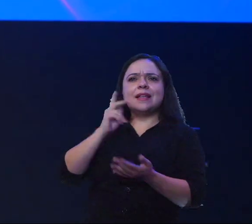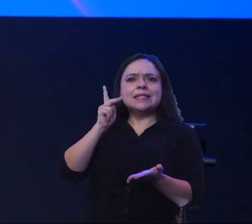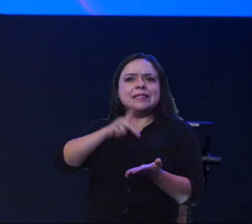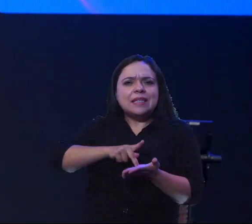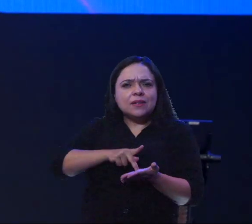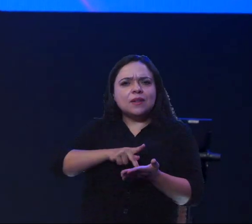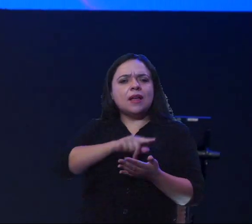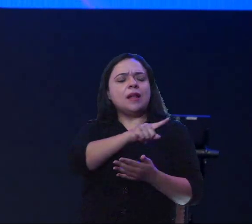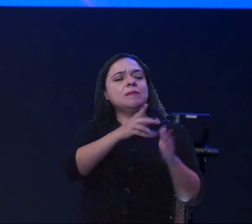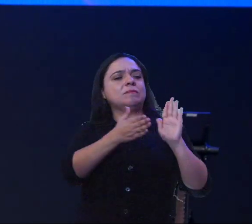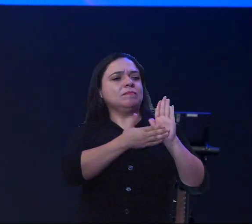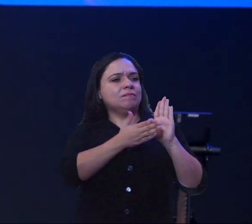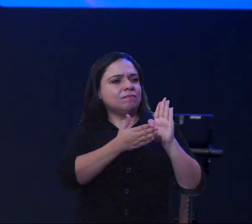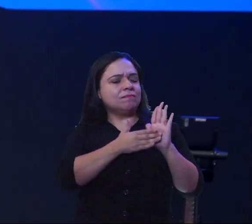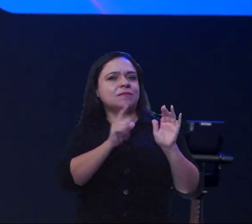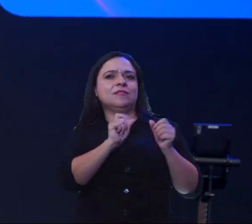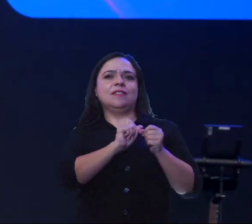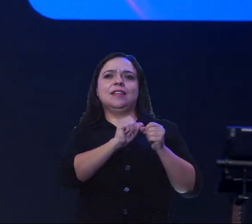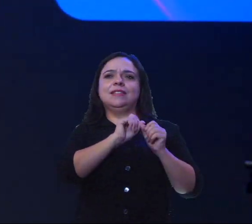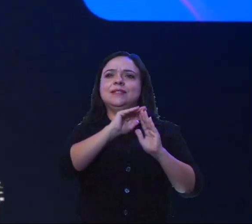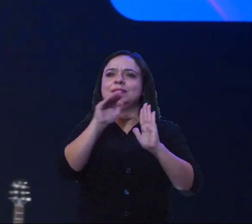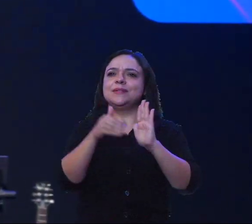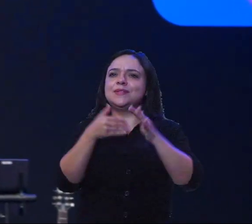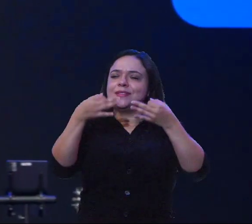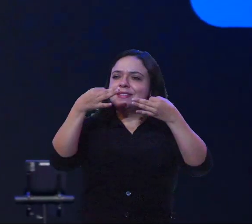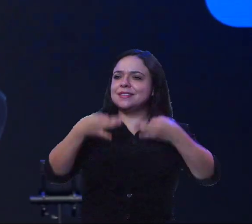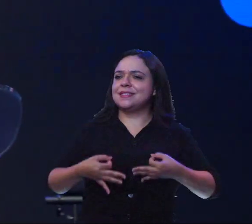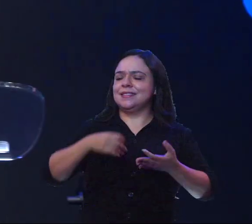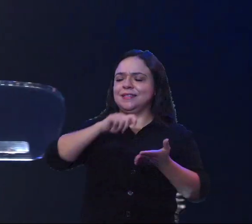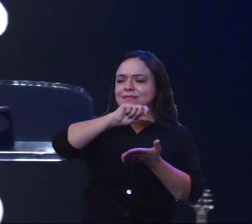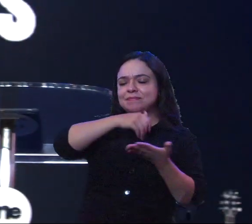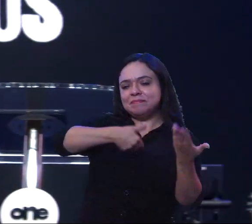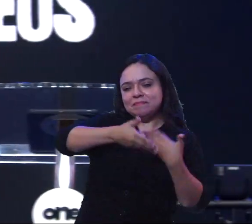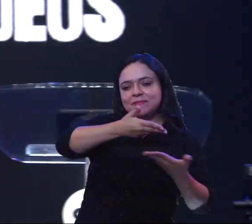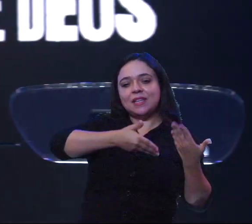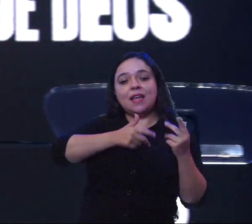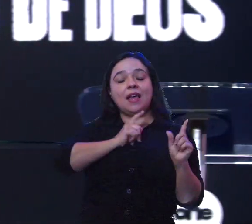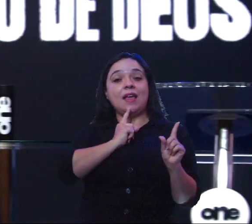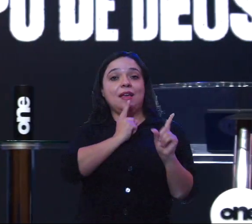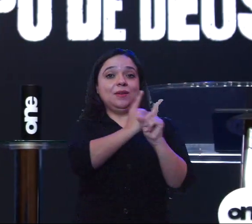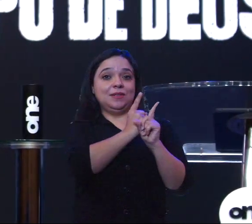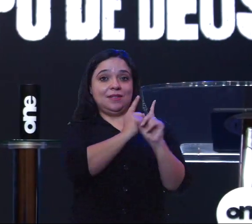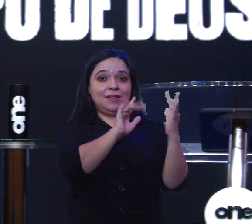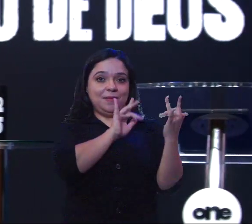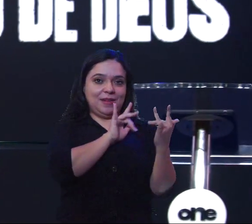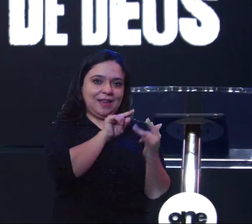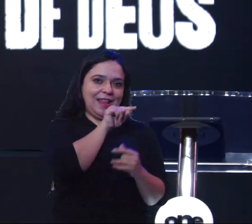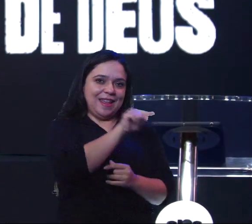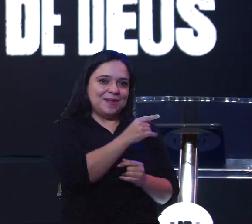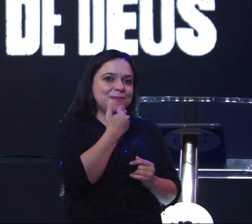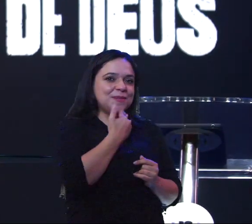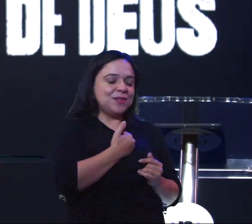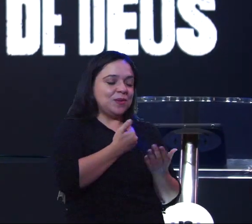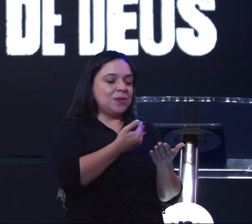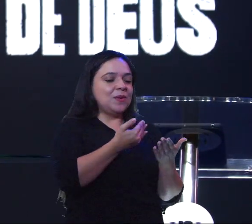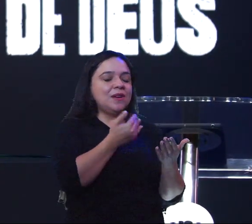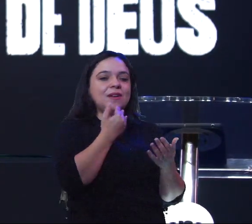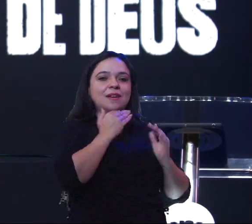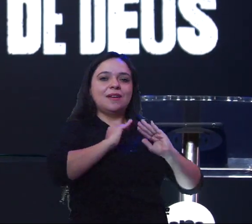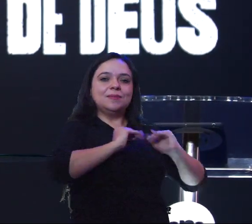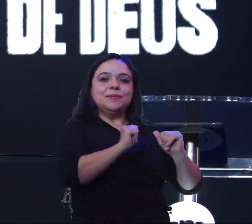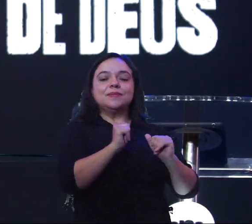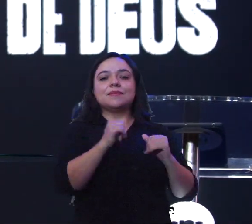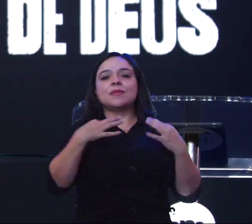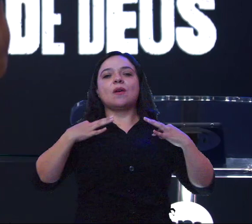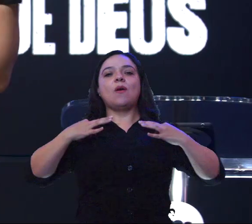ele propôs, fez tudo certinho lá e tal, foram se encontrar, começaram a namorar, e aí um dia ele tinha feito um pedido, uma encomenda de algumas peças